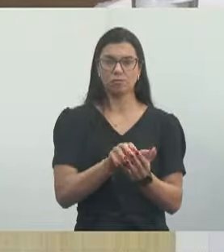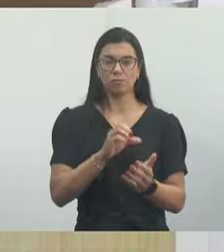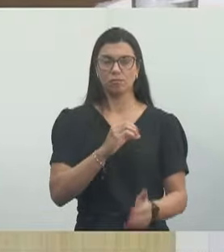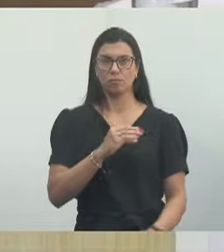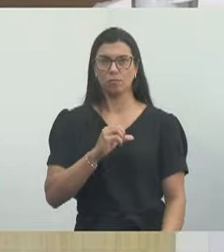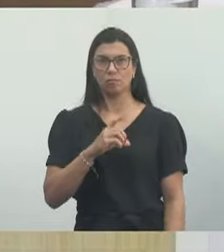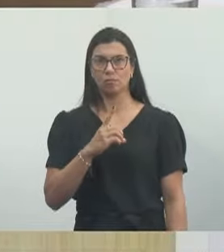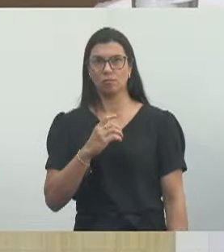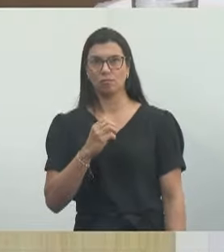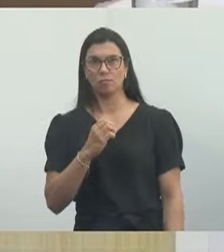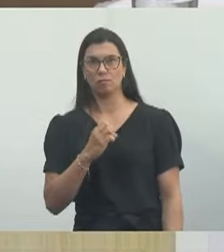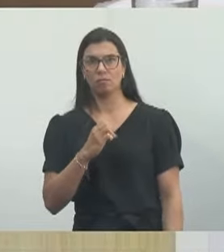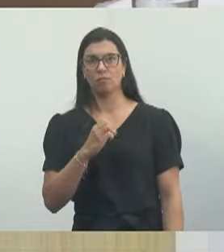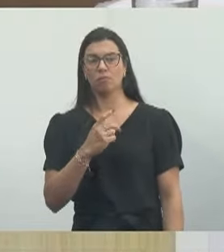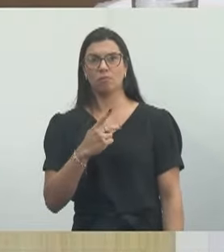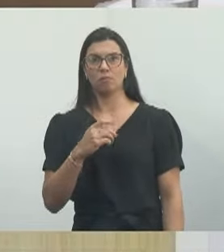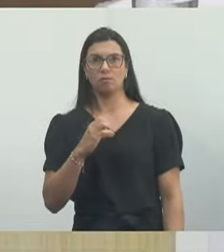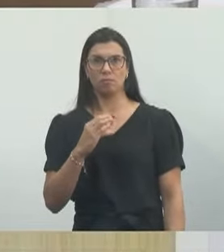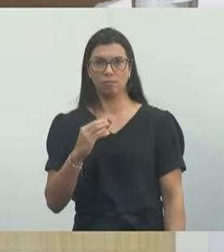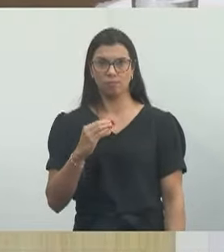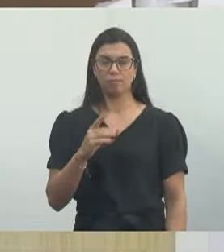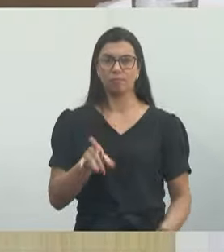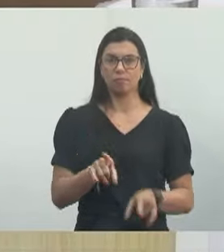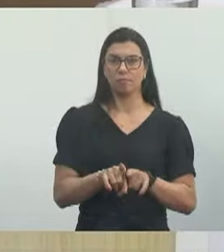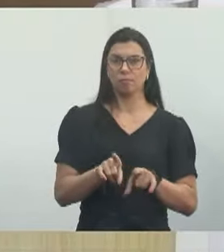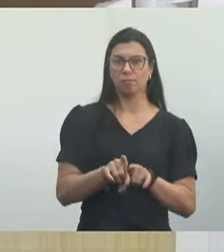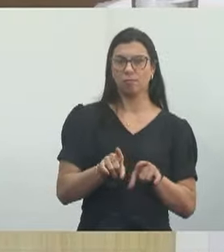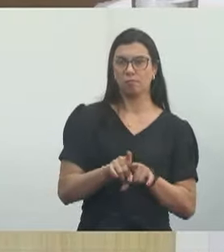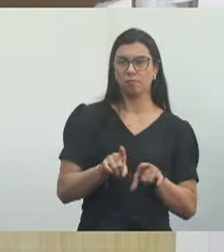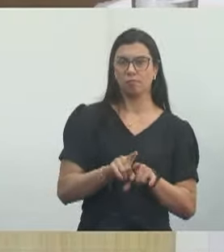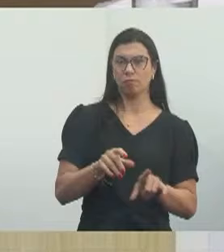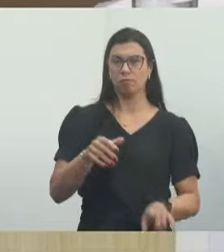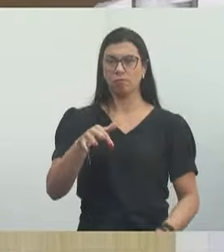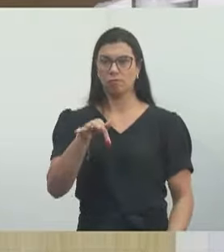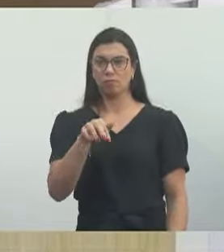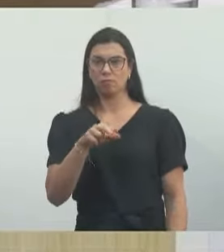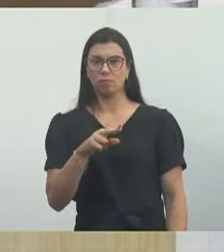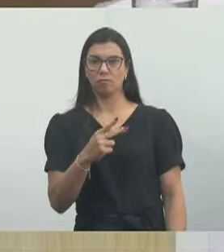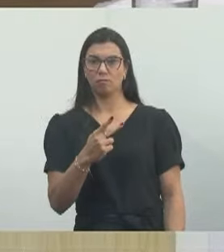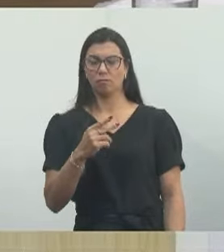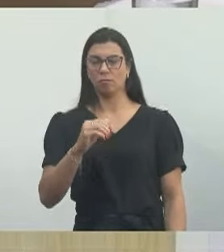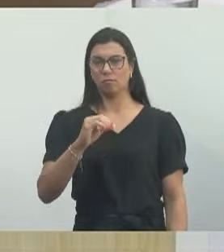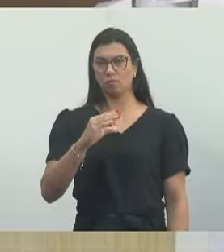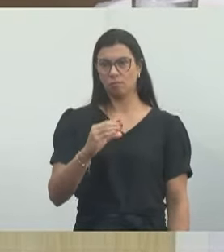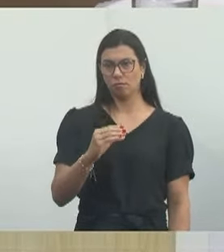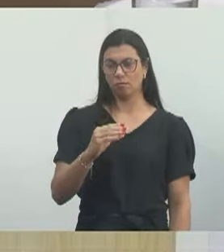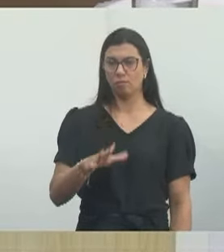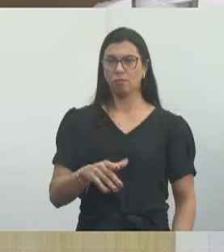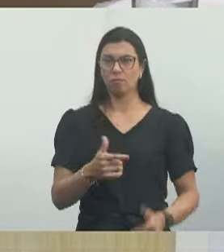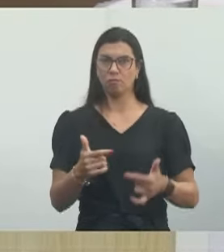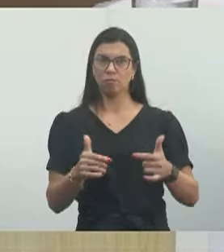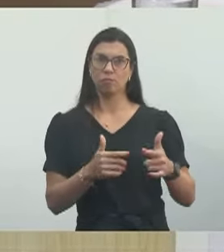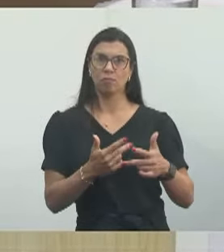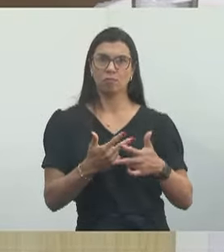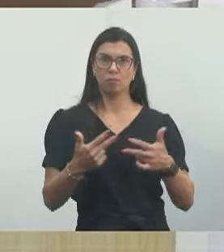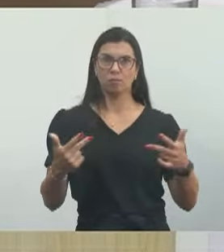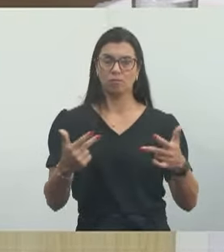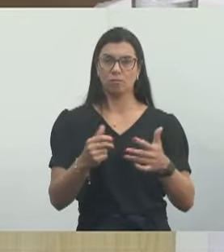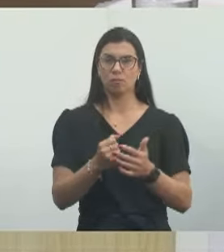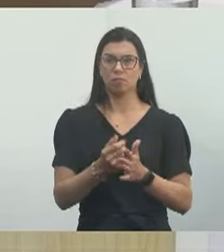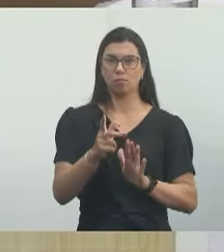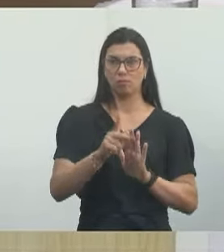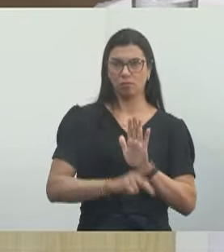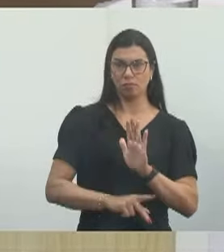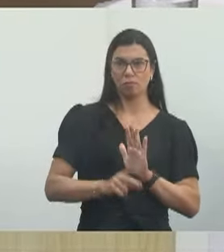CODEPAC, e o Fundo de Patrimônio Cultural de Jacareí, FUPAC, e da outras providências. O